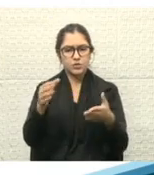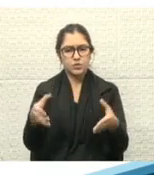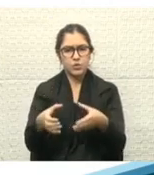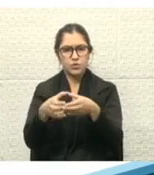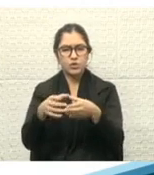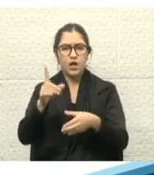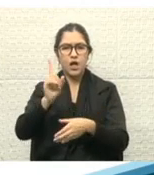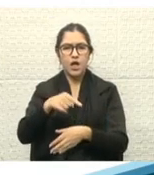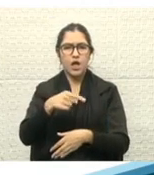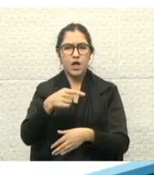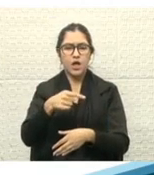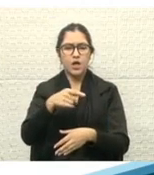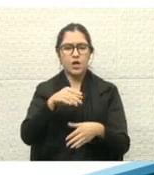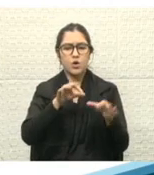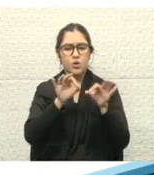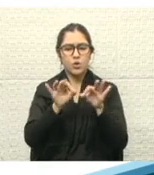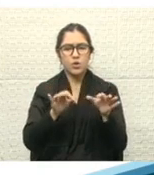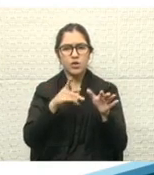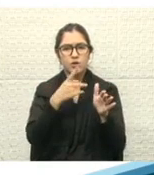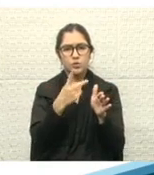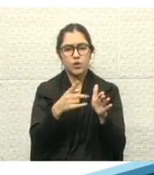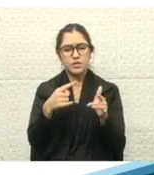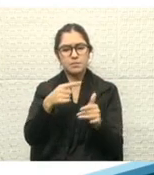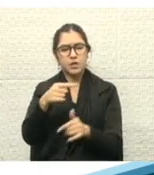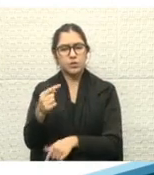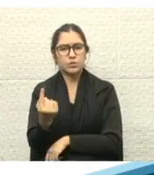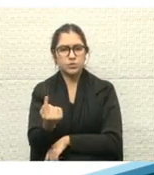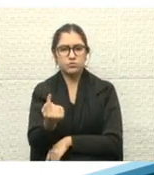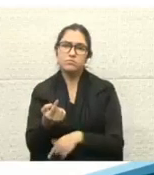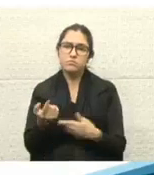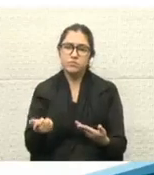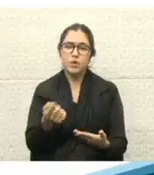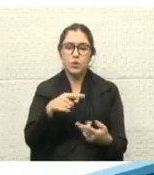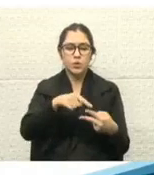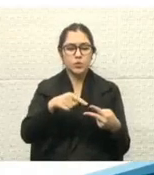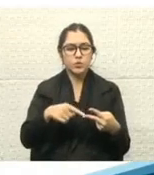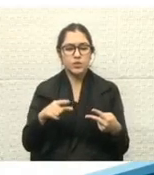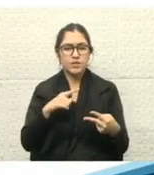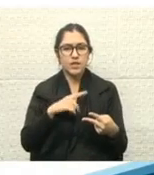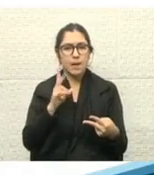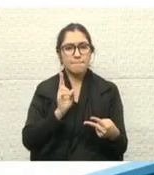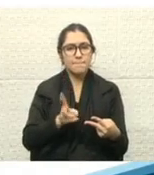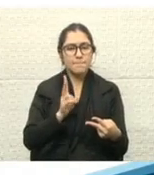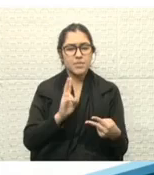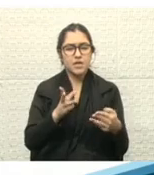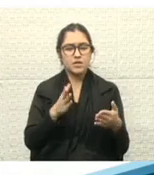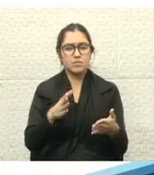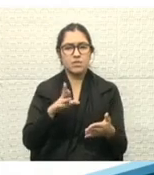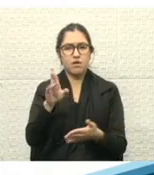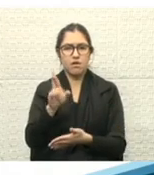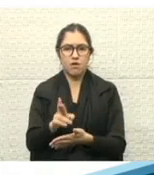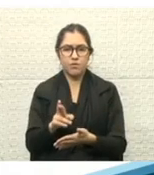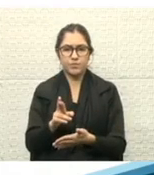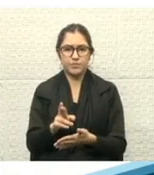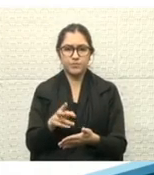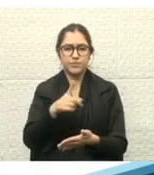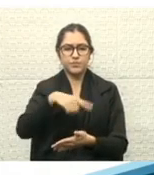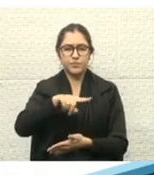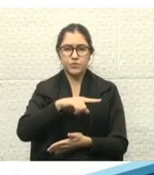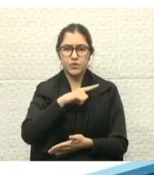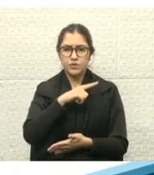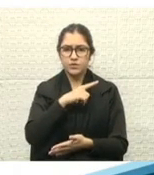conjugado é o ponto de coordenadas 2 menos 1. Então, os dois possuem a mesma parte real. Nós